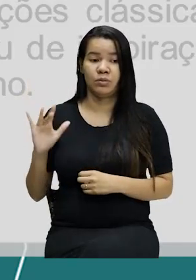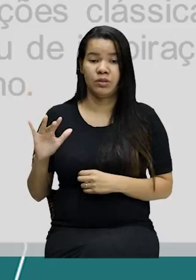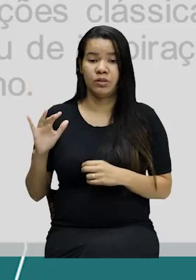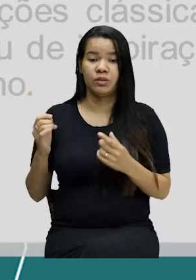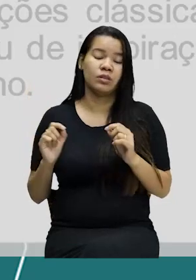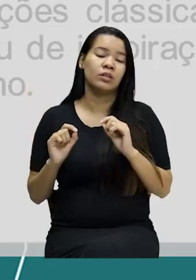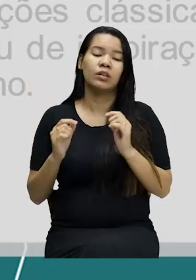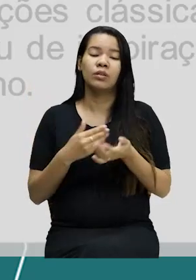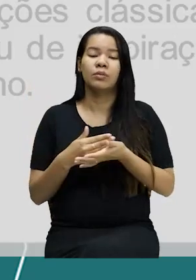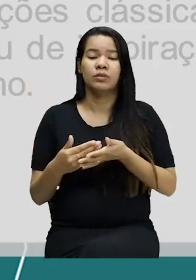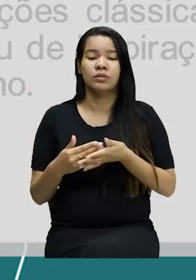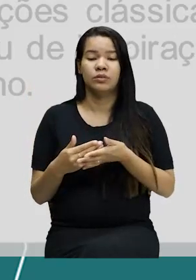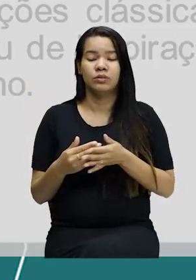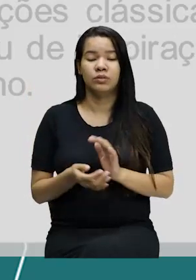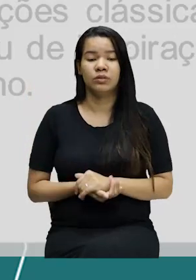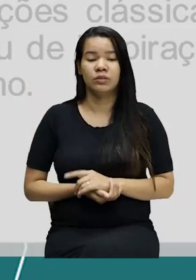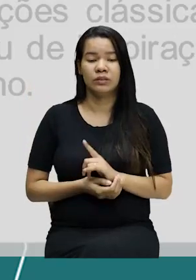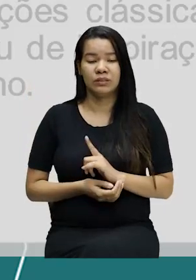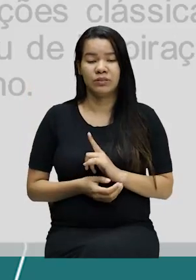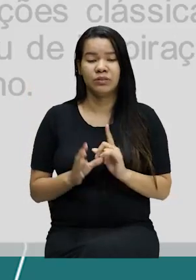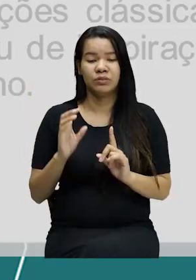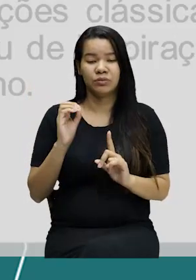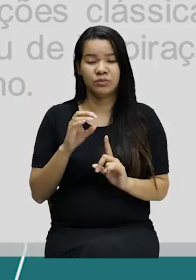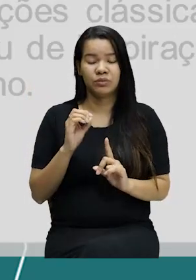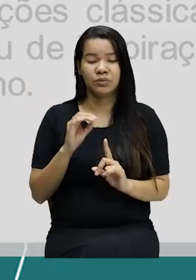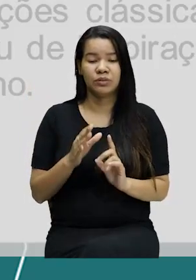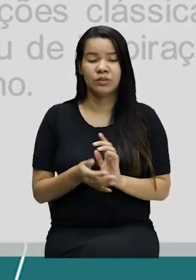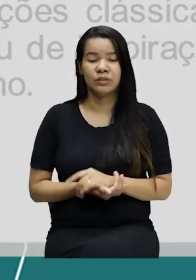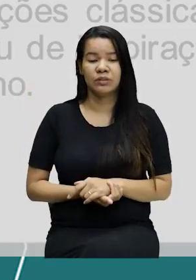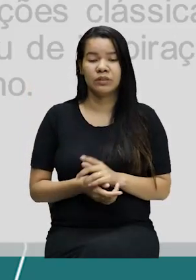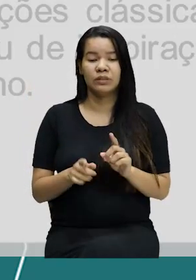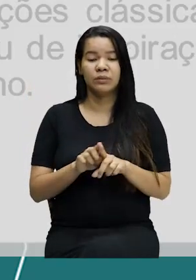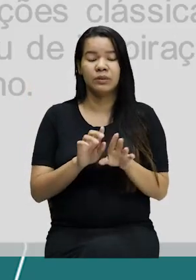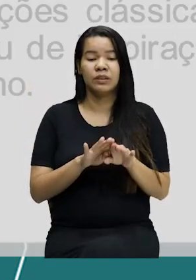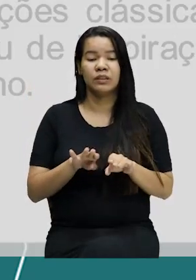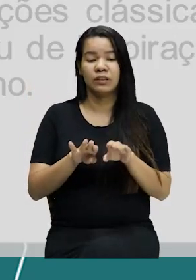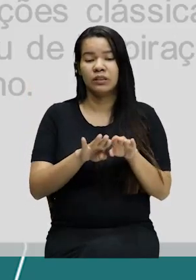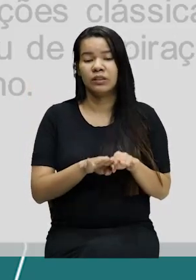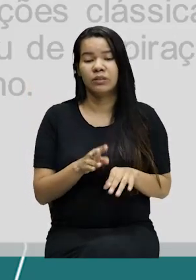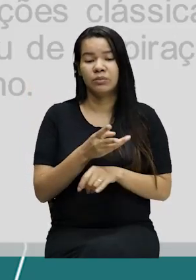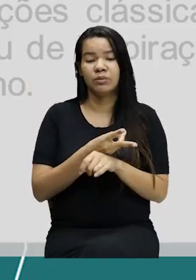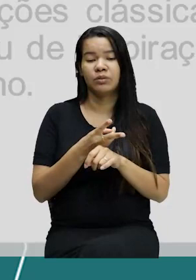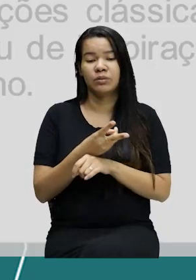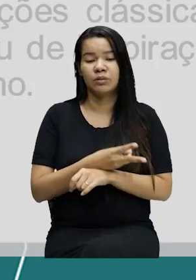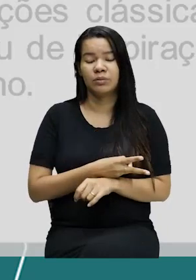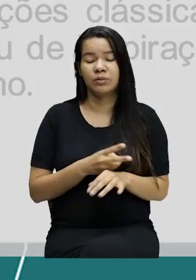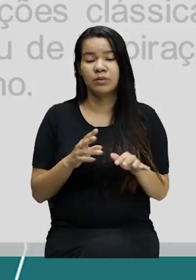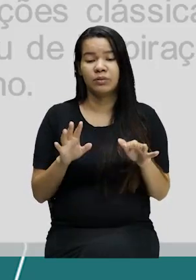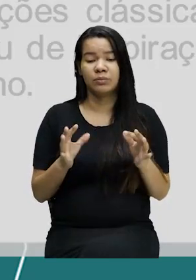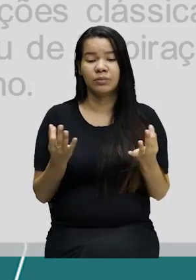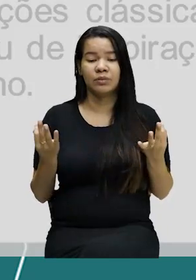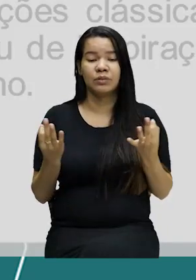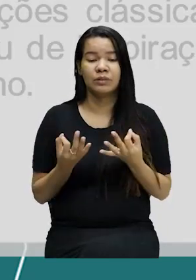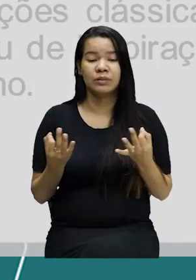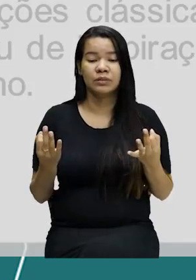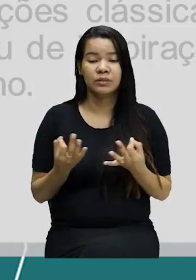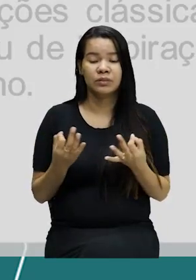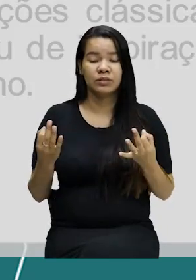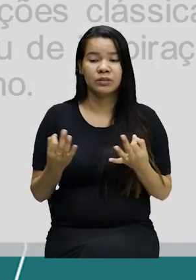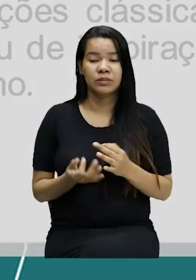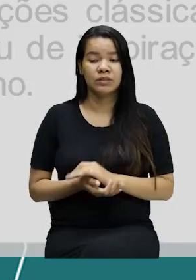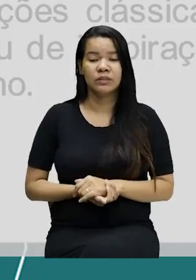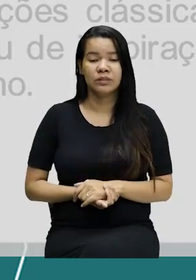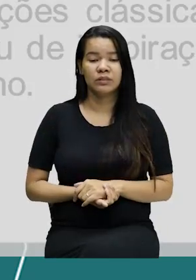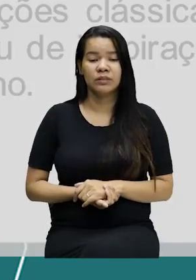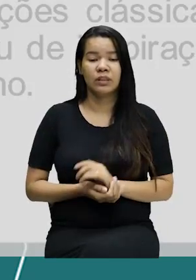sofreu bastante influência do movimento iluminista. Equilíbrio e busca pela perfeição. Essa busca pelo equilíbrio e pela